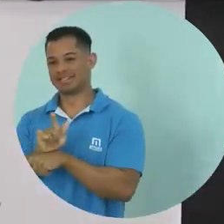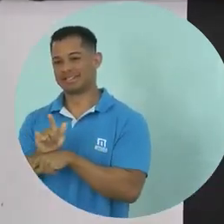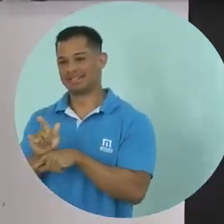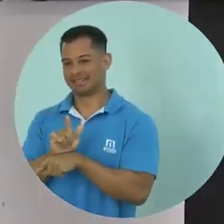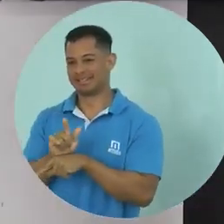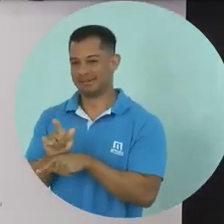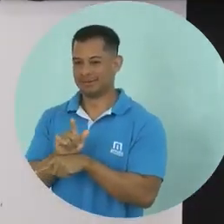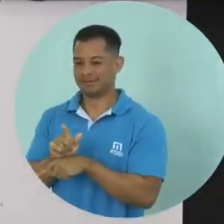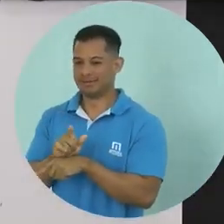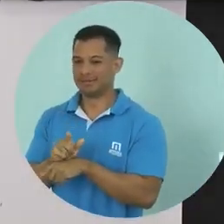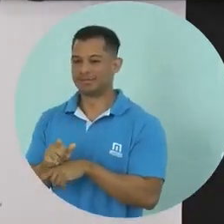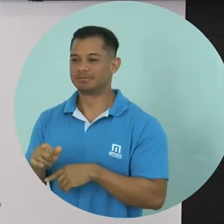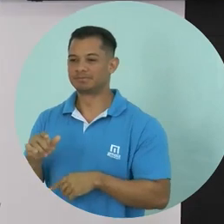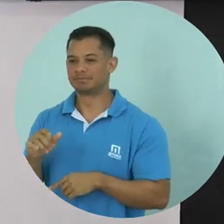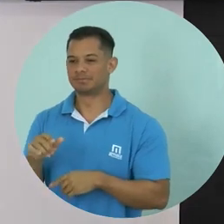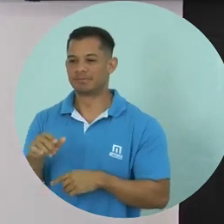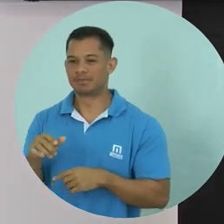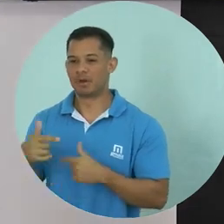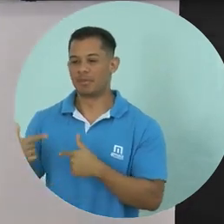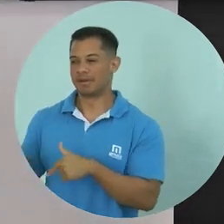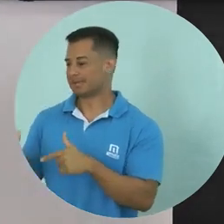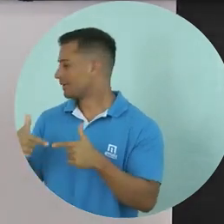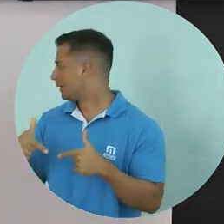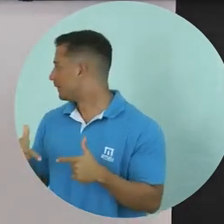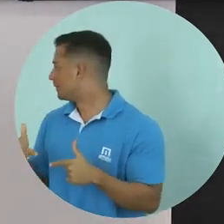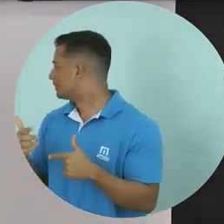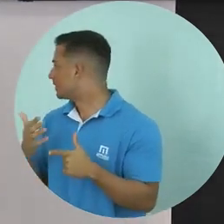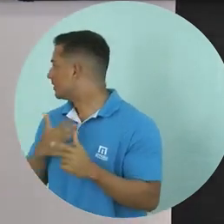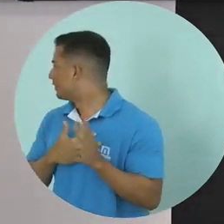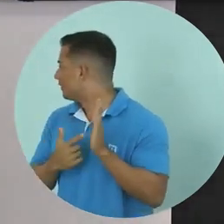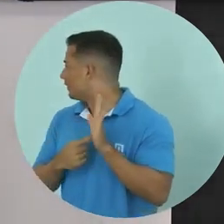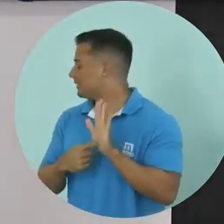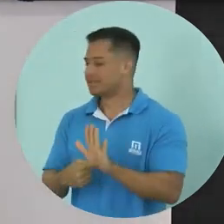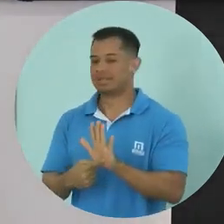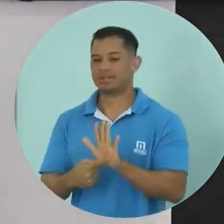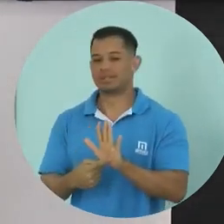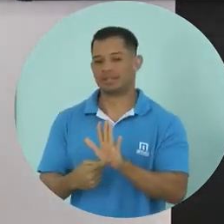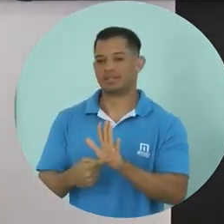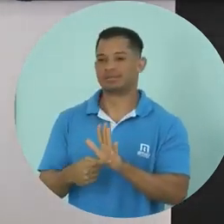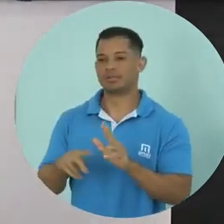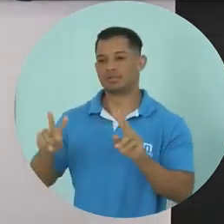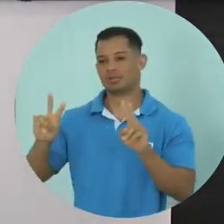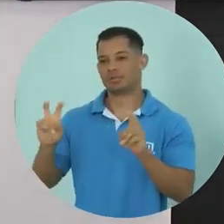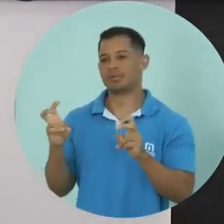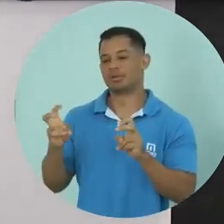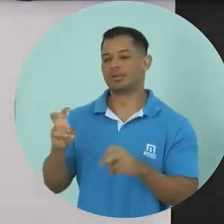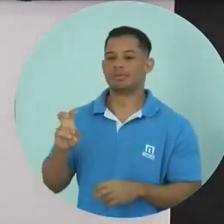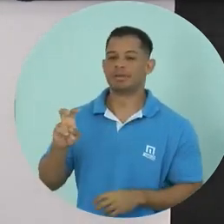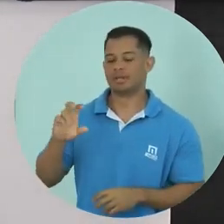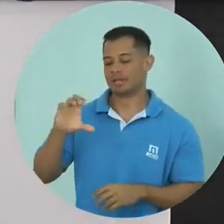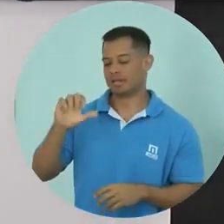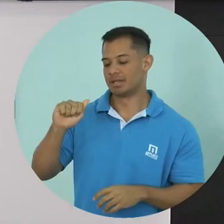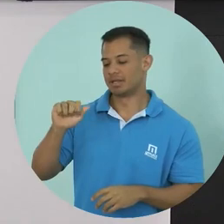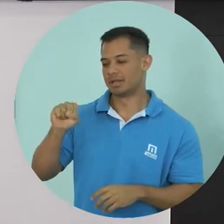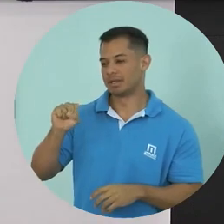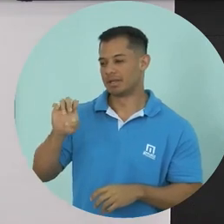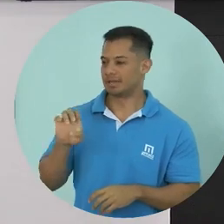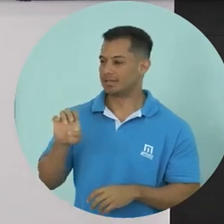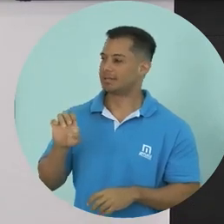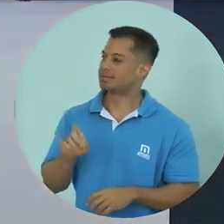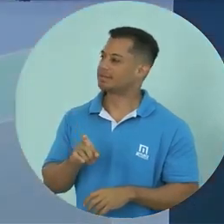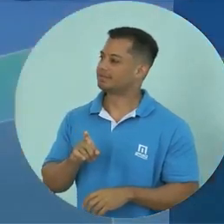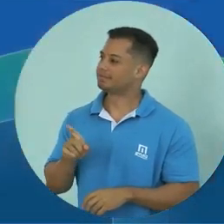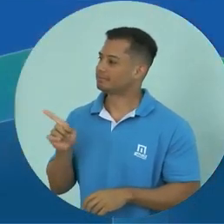e Soegel, e vou fazer a apresentação desse case que foi apresentado pelo Marcelo